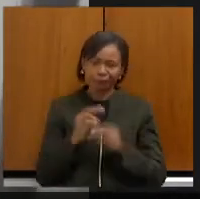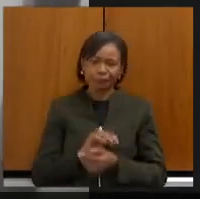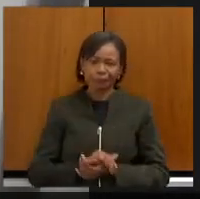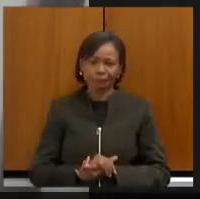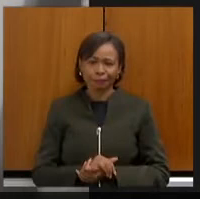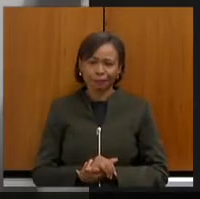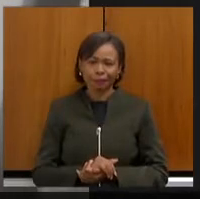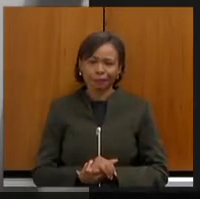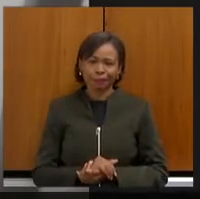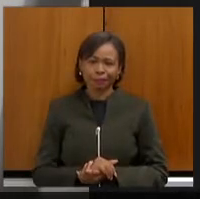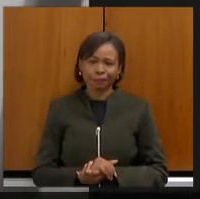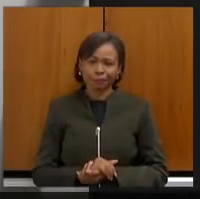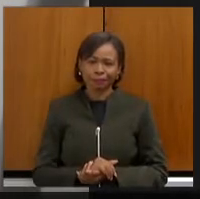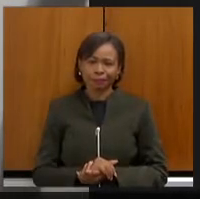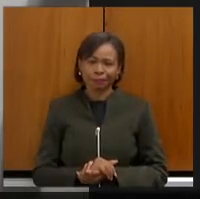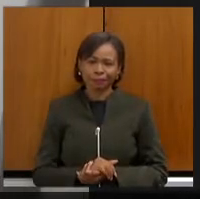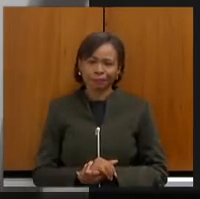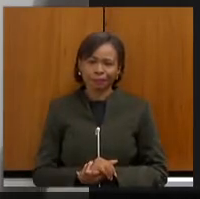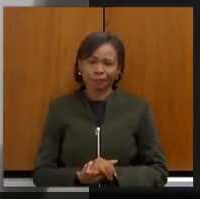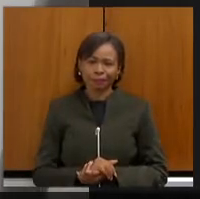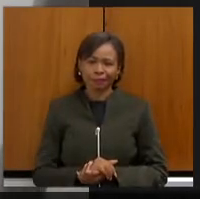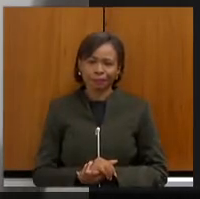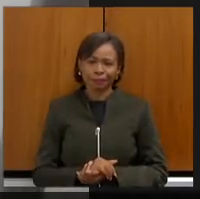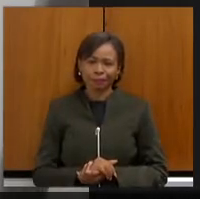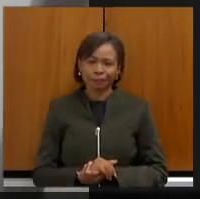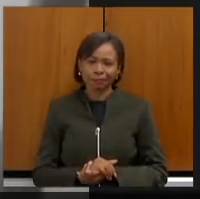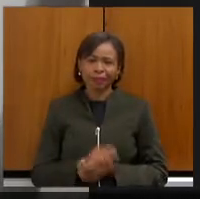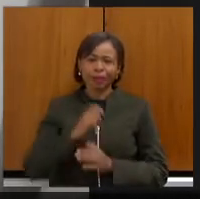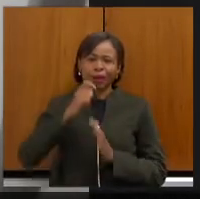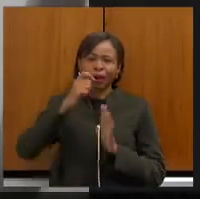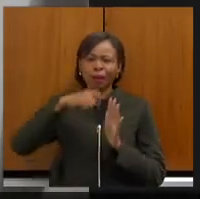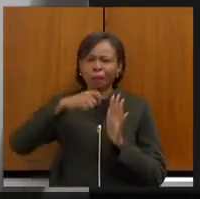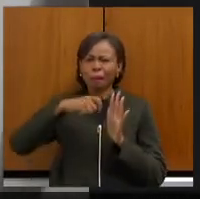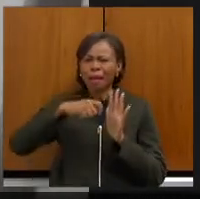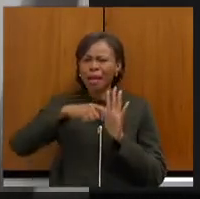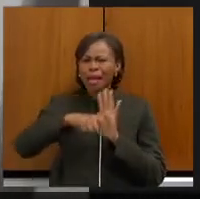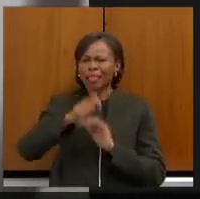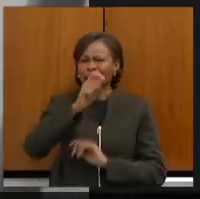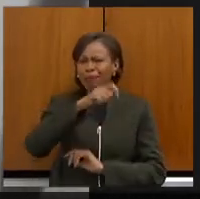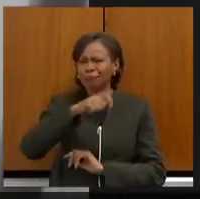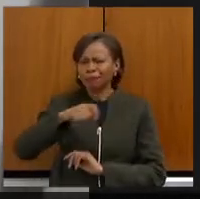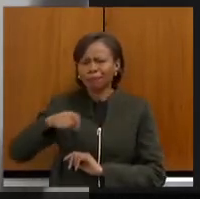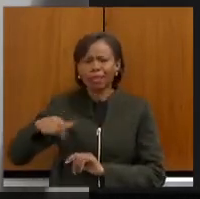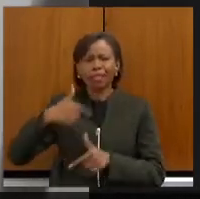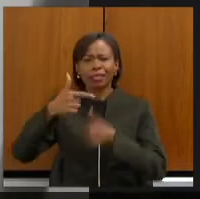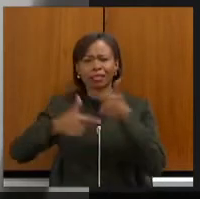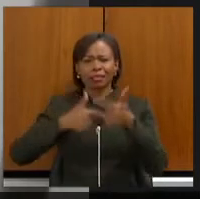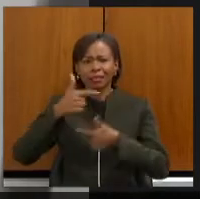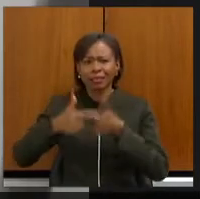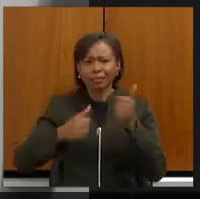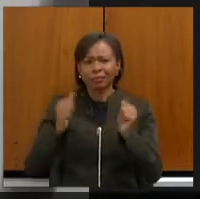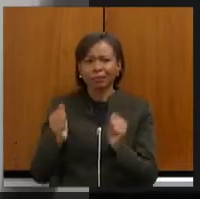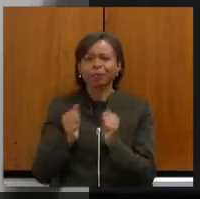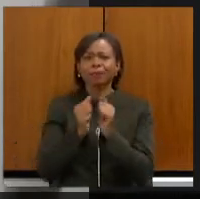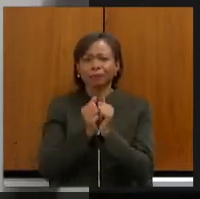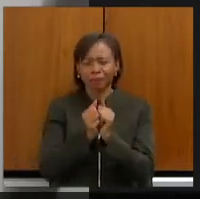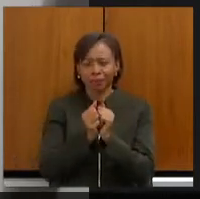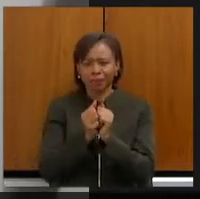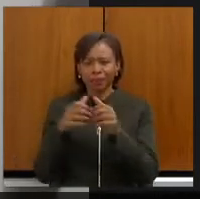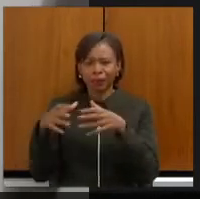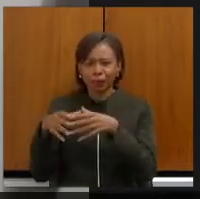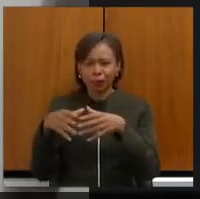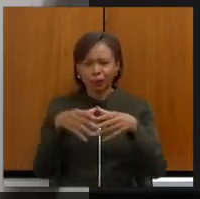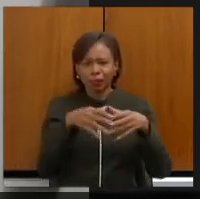é foram longos meses de trabalho né deputada com a comissão e